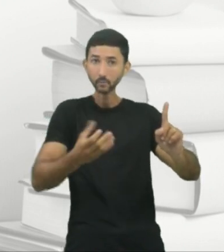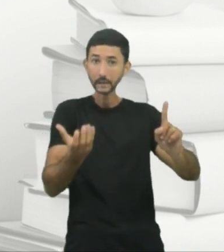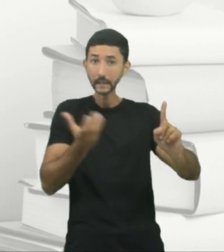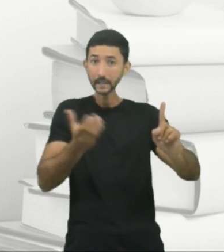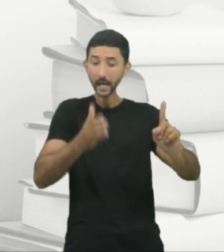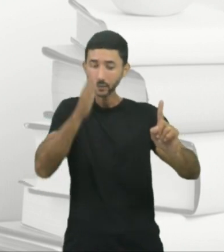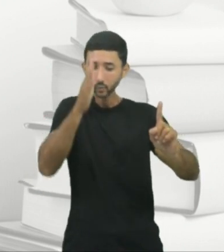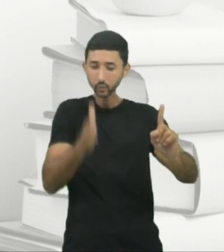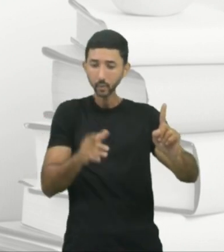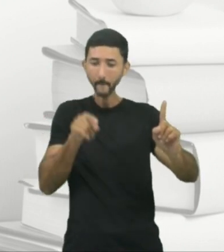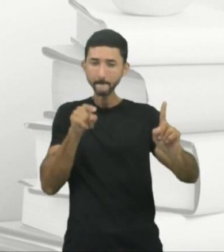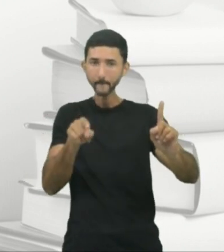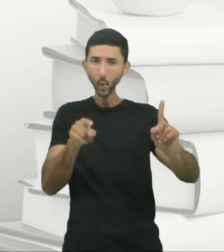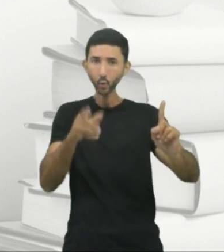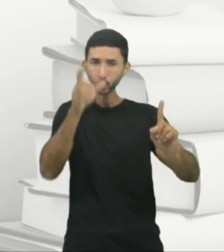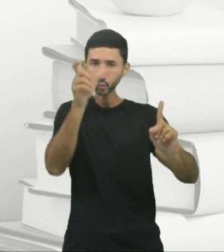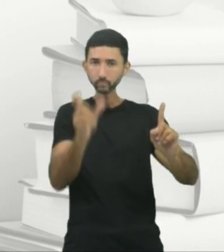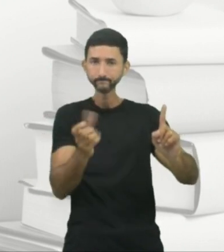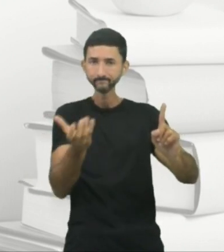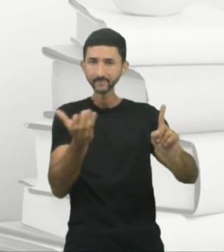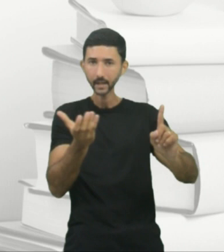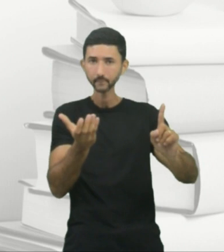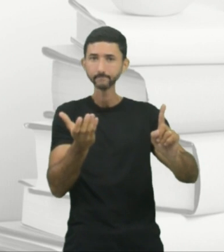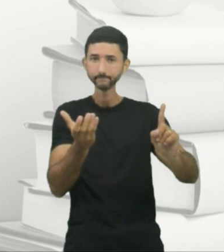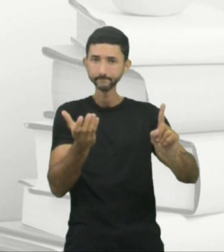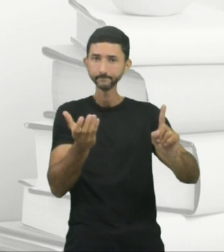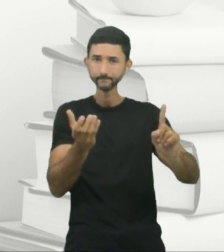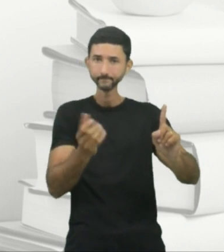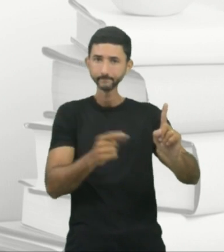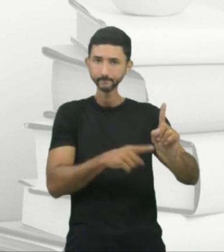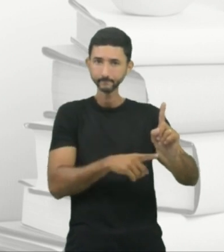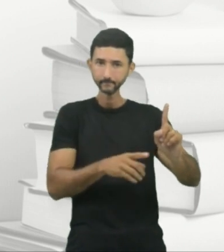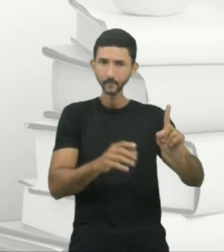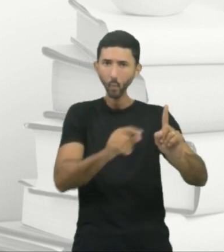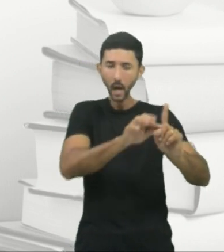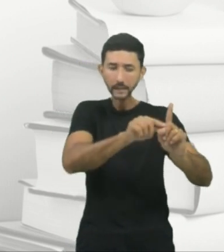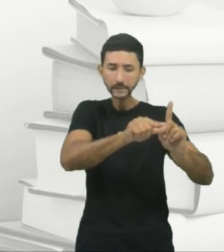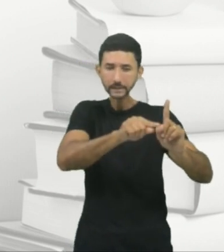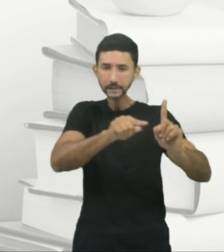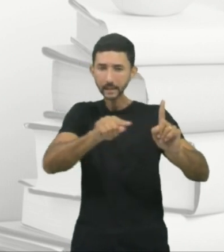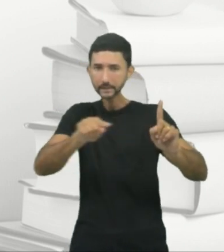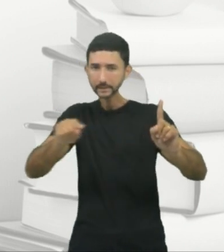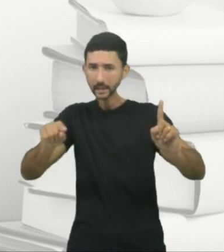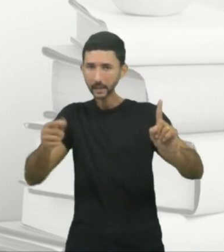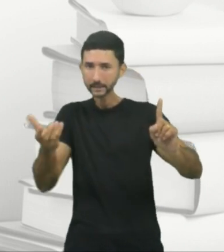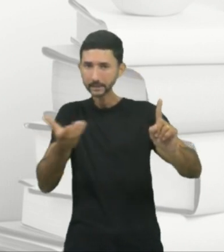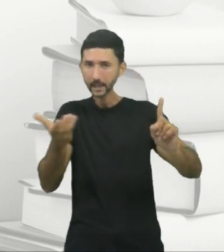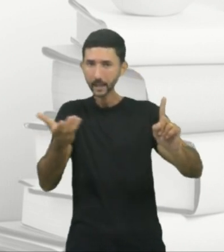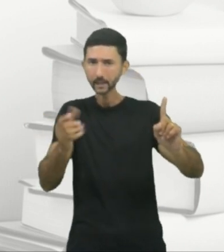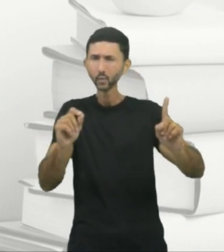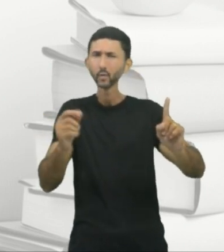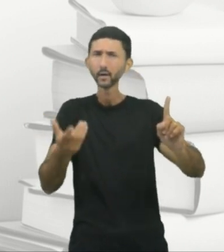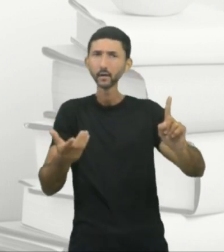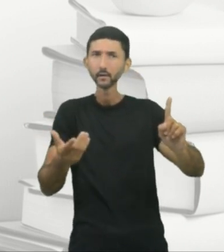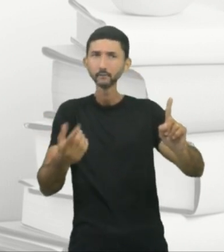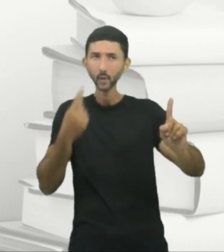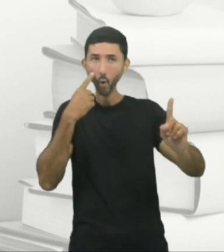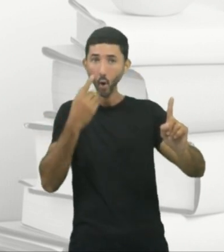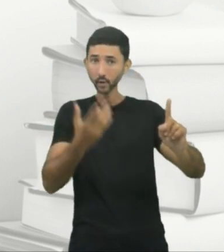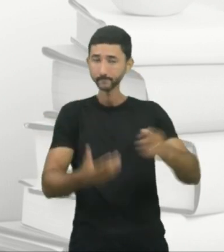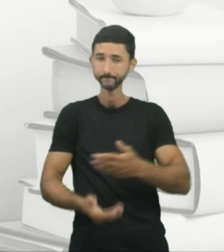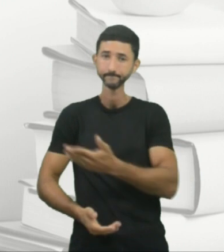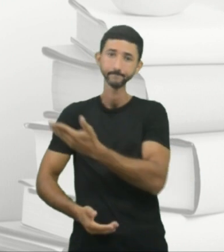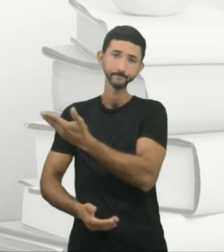localização na reta numérica que está o dado. Mas eu falei para ti da distância deles dois. Então, eu te mostro aqui,